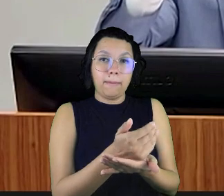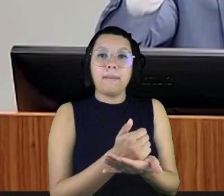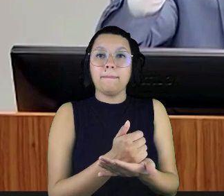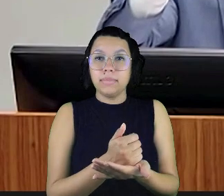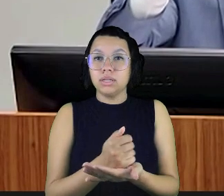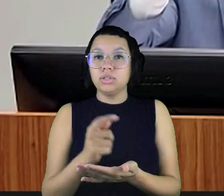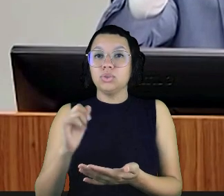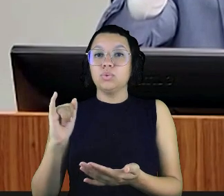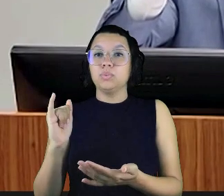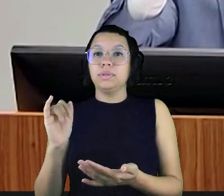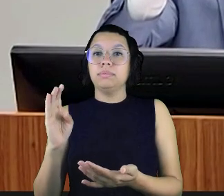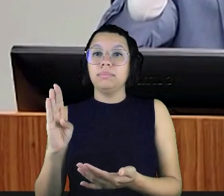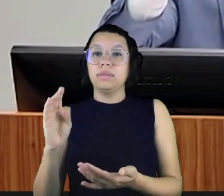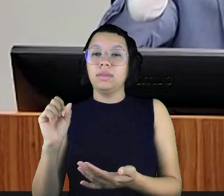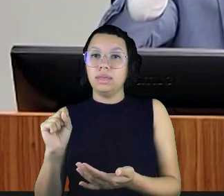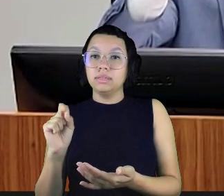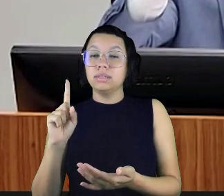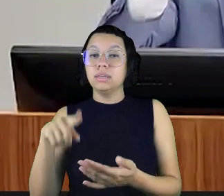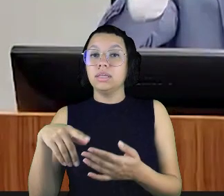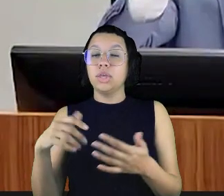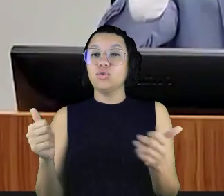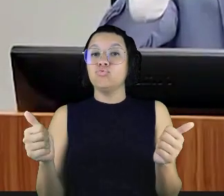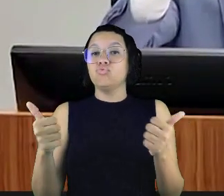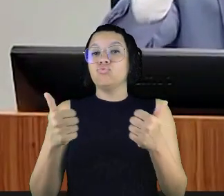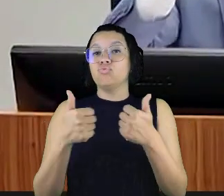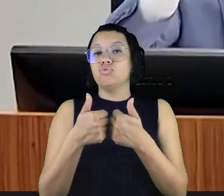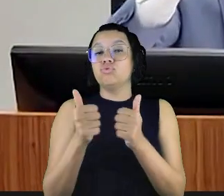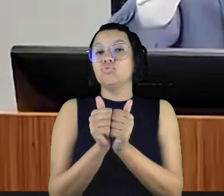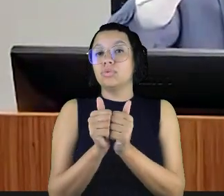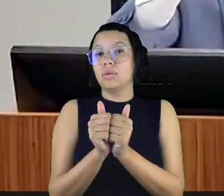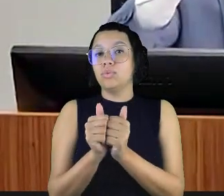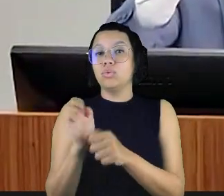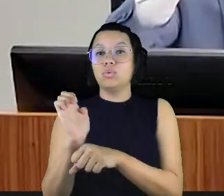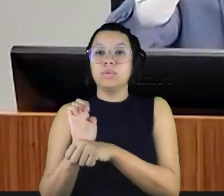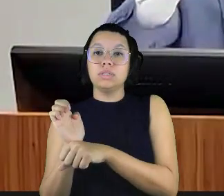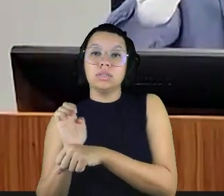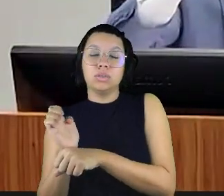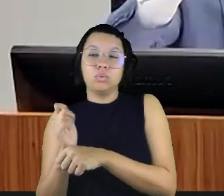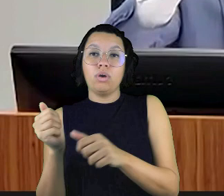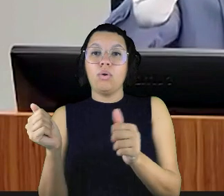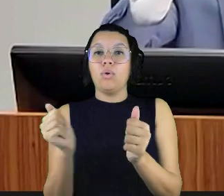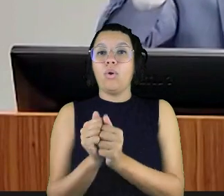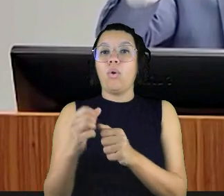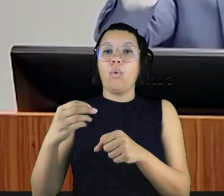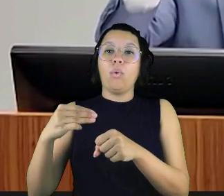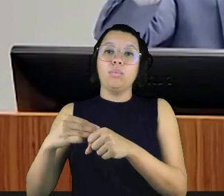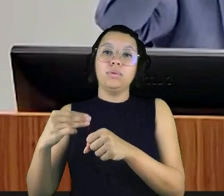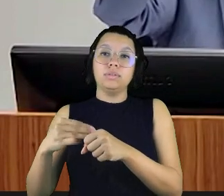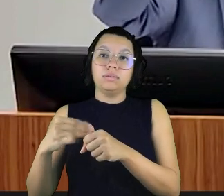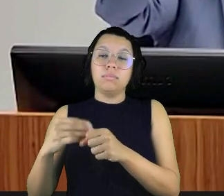fusão do estadual com o municipal, o Conselho Federativo é,